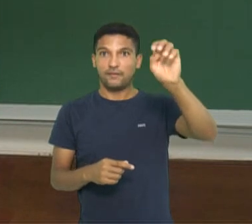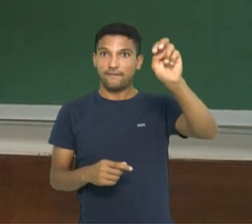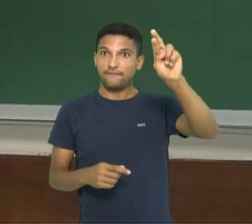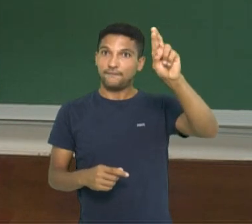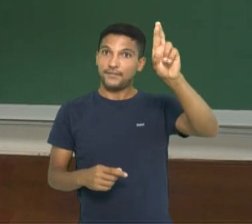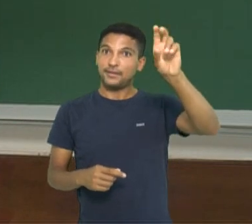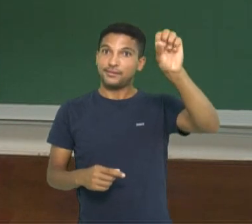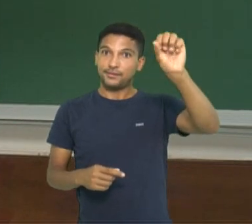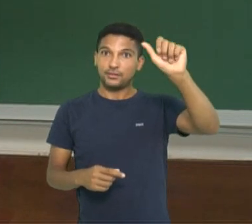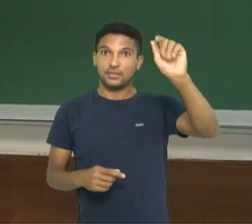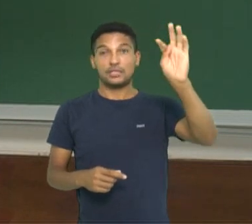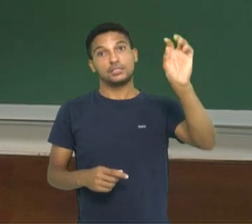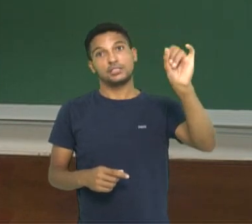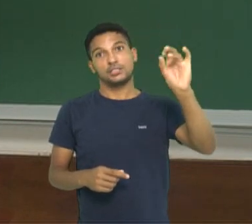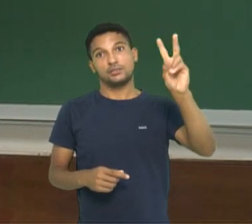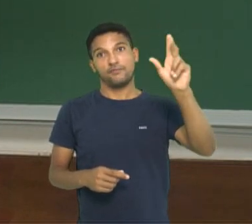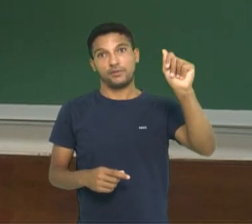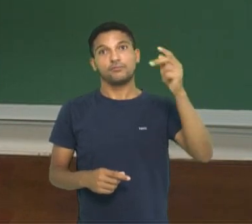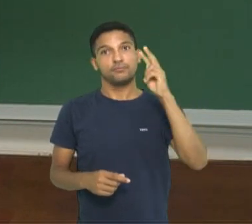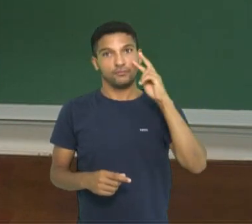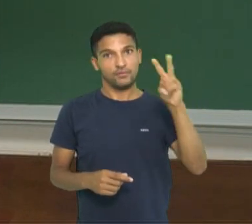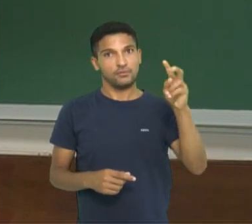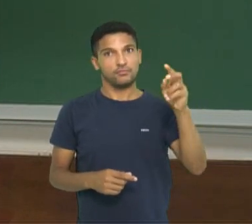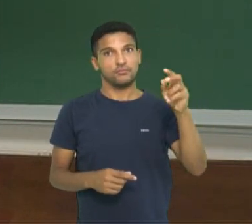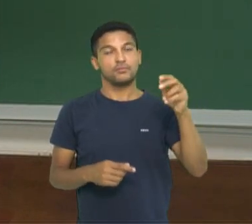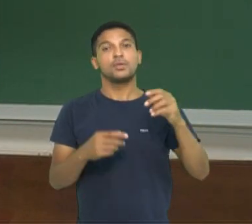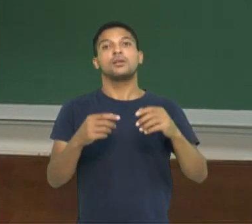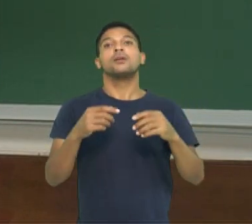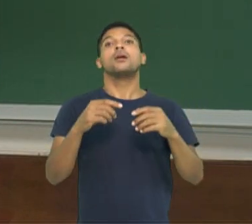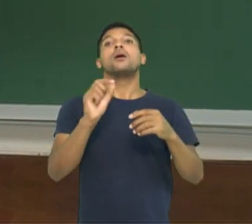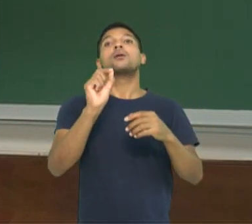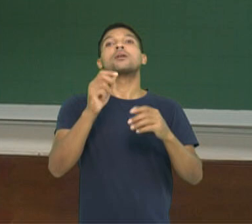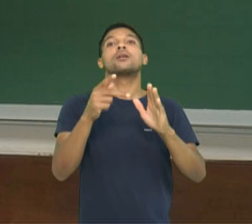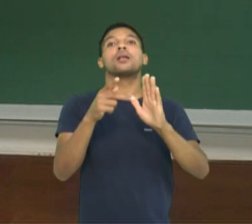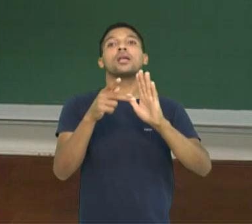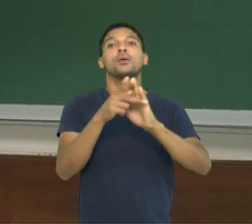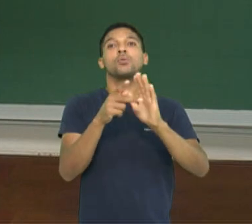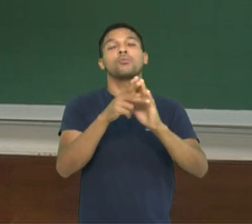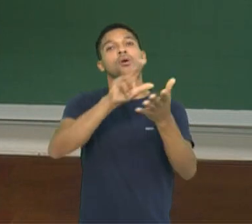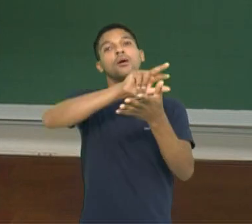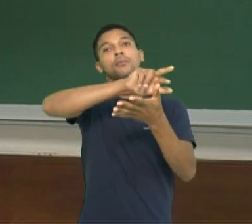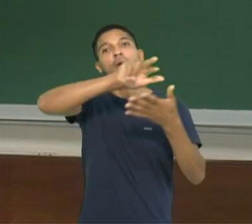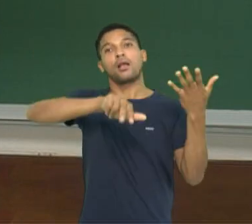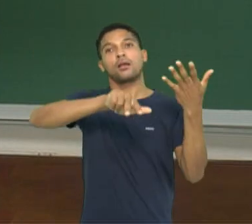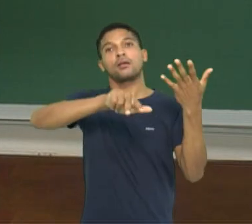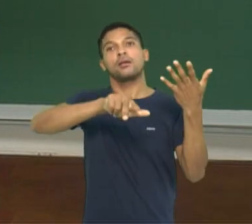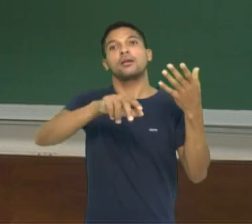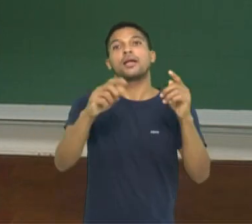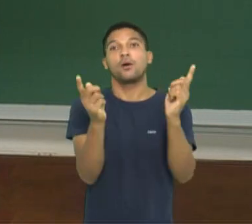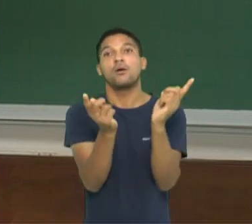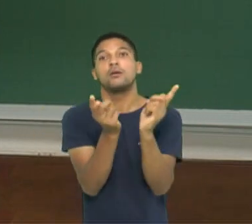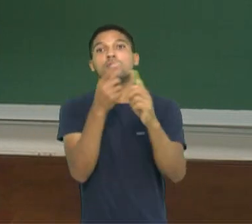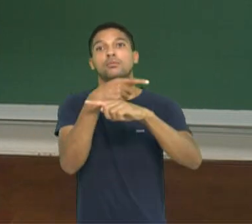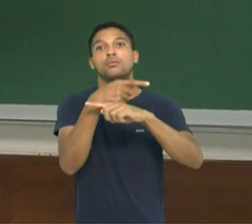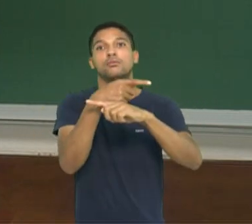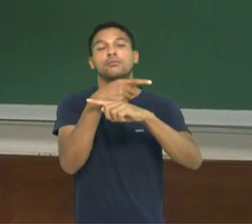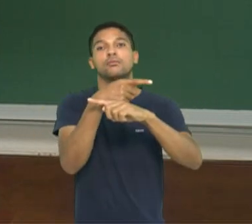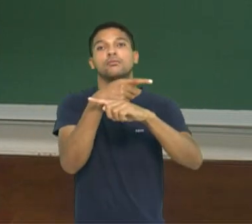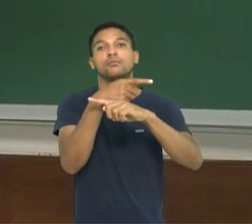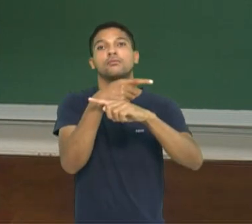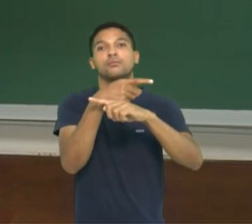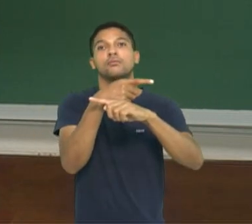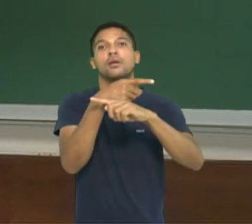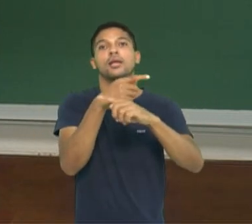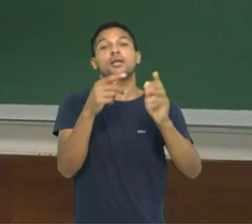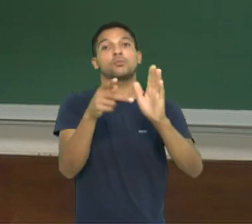palavra adversativa, que lembra adversário, adversidade, situação contraditória, contrária, né?